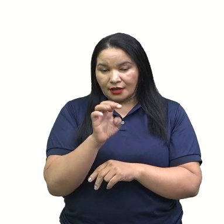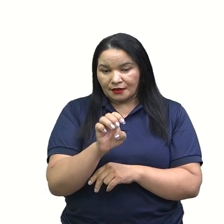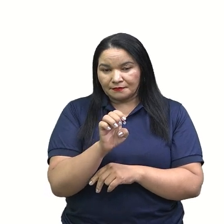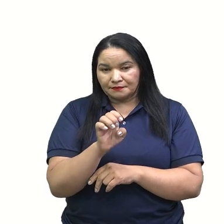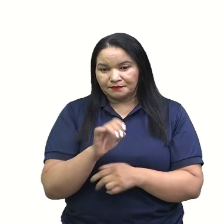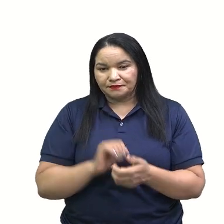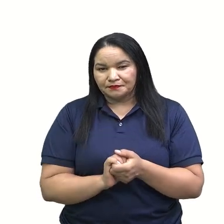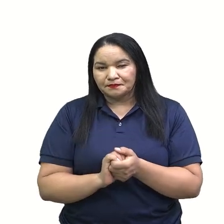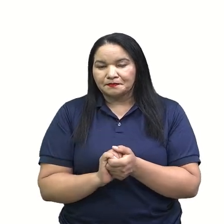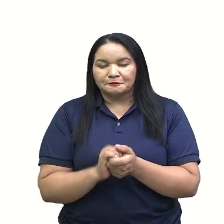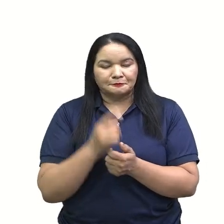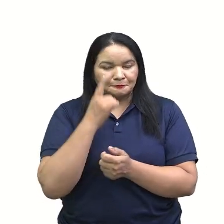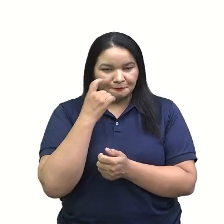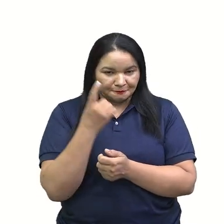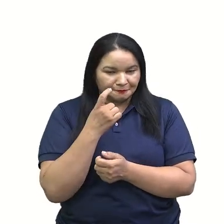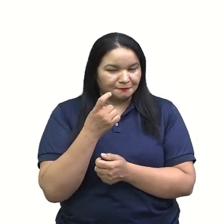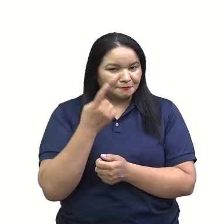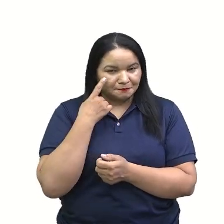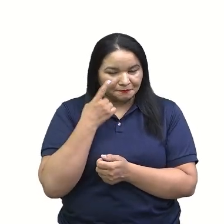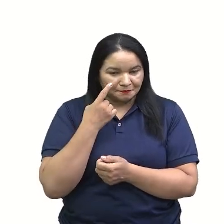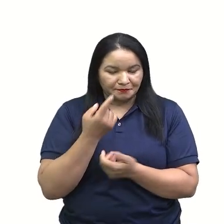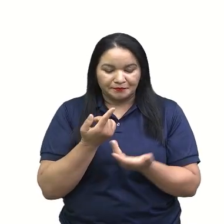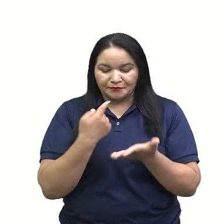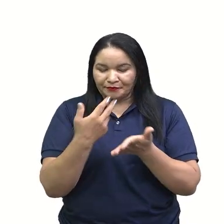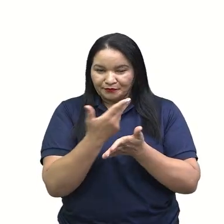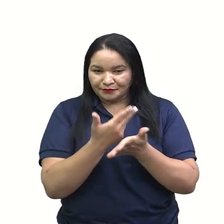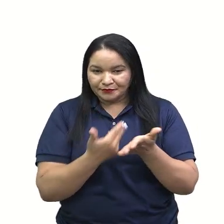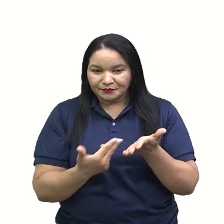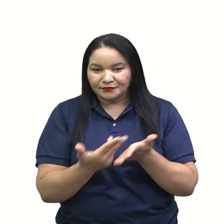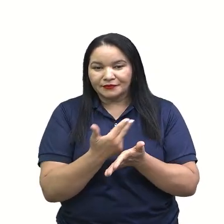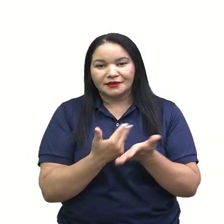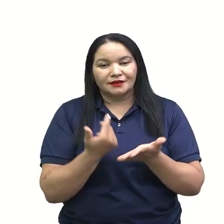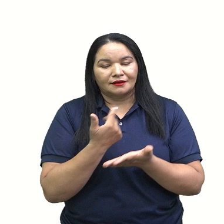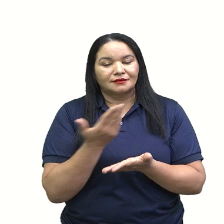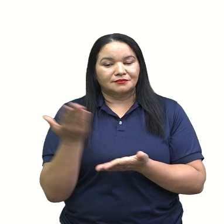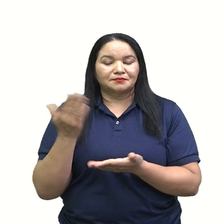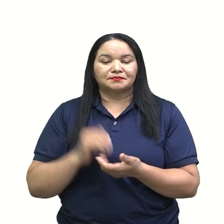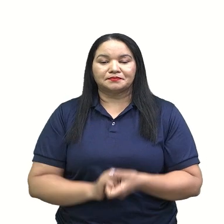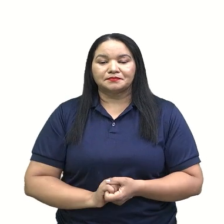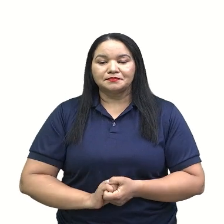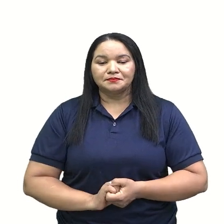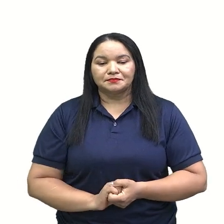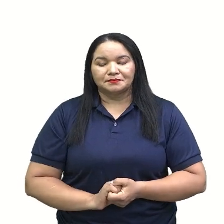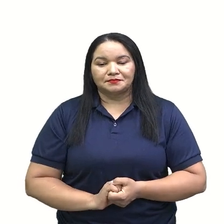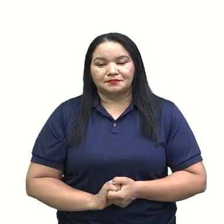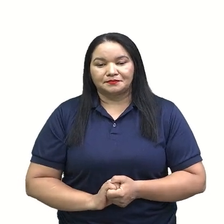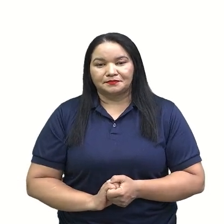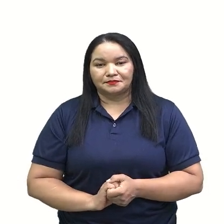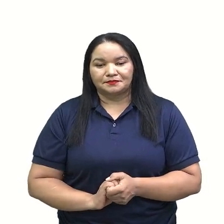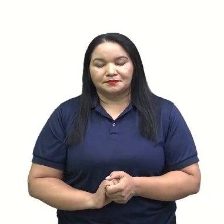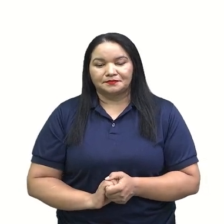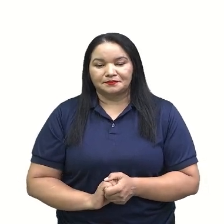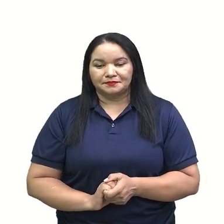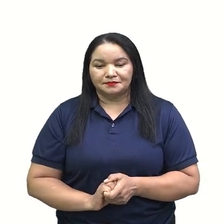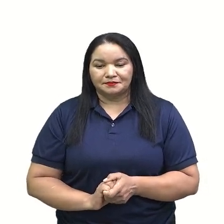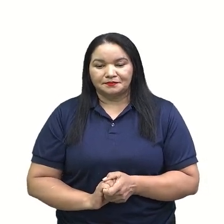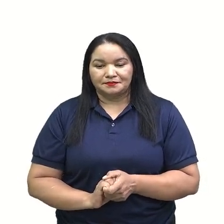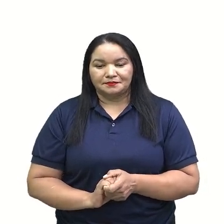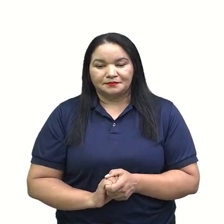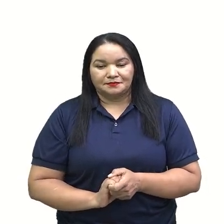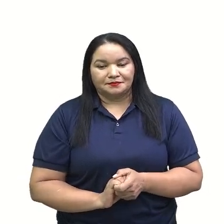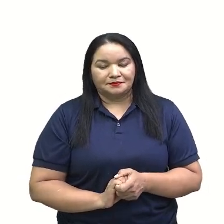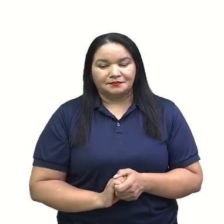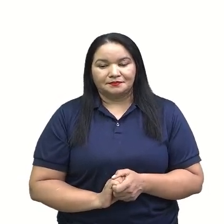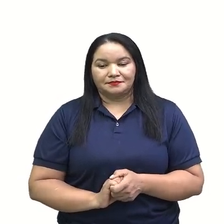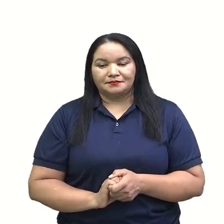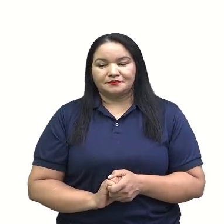mais interessante, bora fazer um desenho aqui, você vai pensar junto comigo, tudo bem? Vamos pensar o seguinte, que aqui